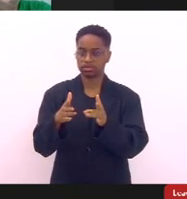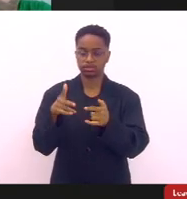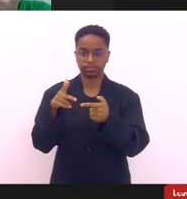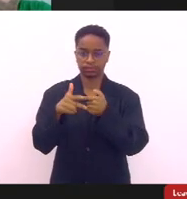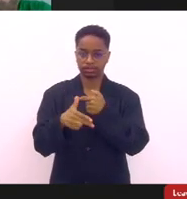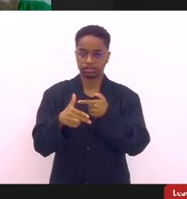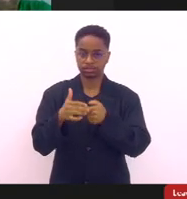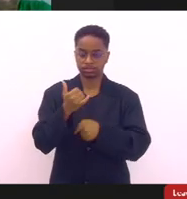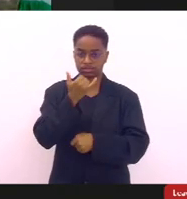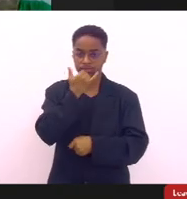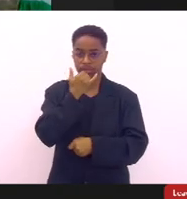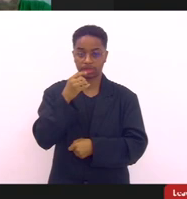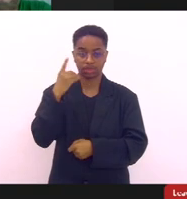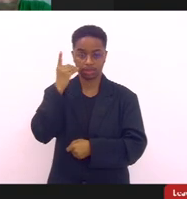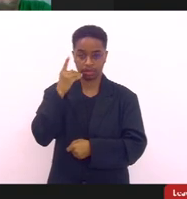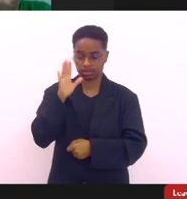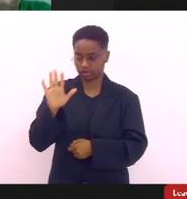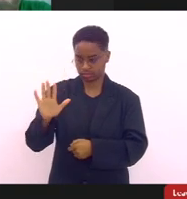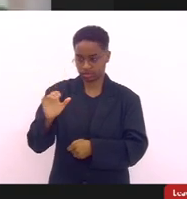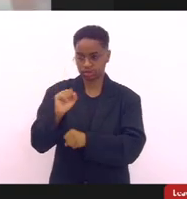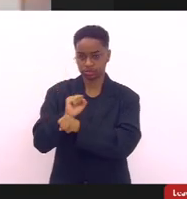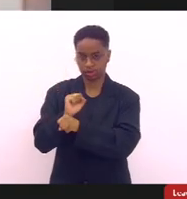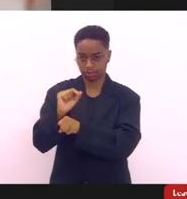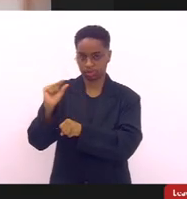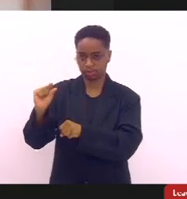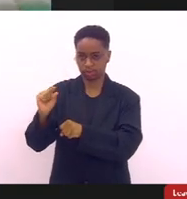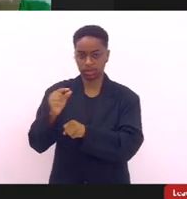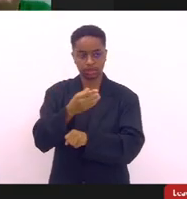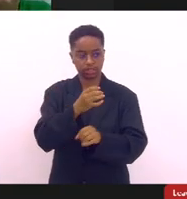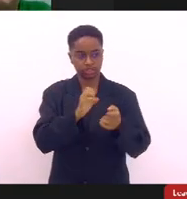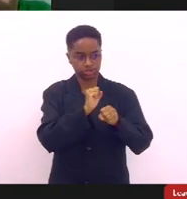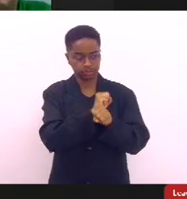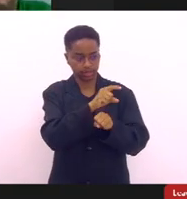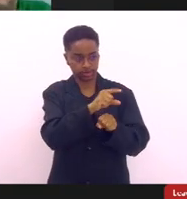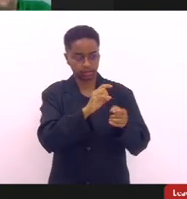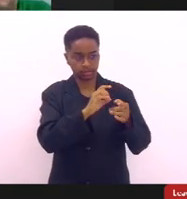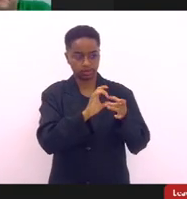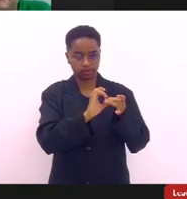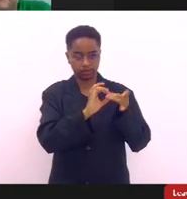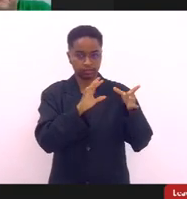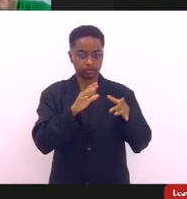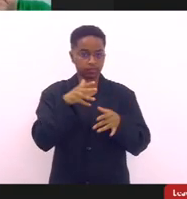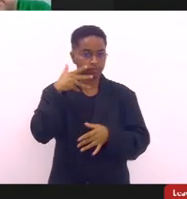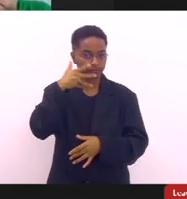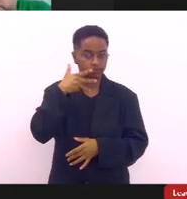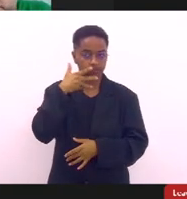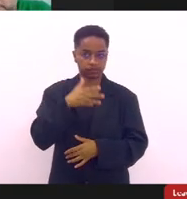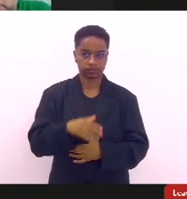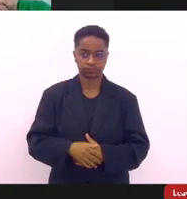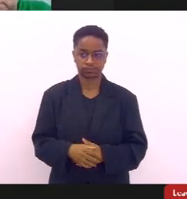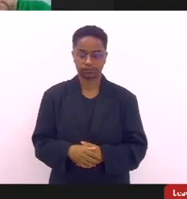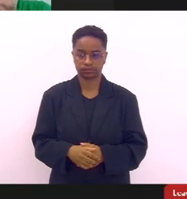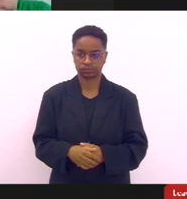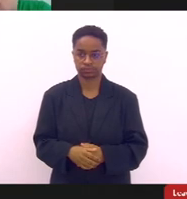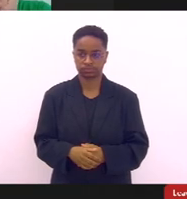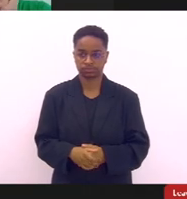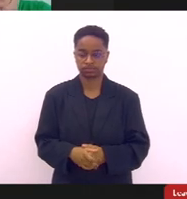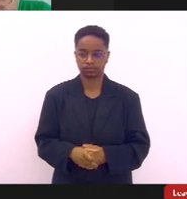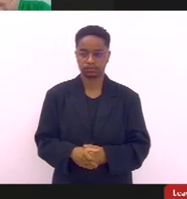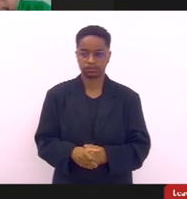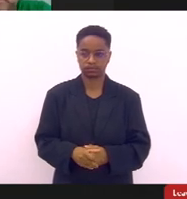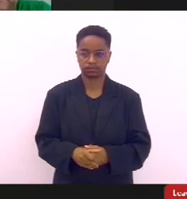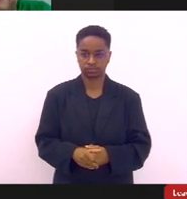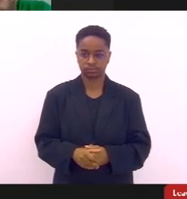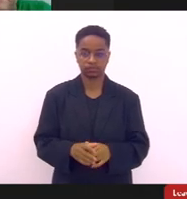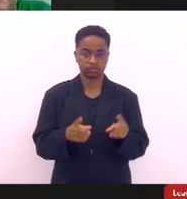Só um minutinho, deputado. Só deixar o doutor Mário terminar. Já passa a palavra para o senhor. Só um minutinho. Doutor